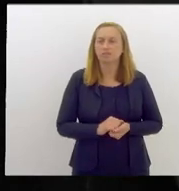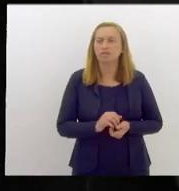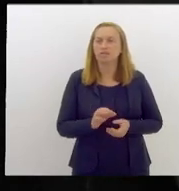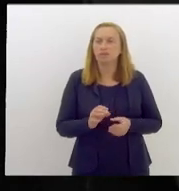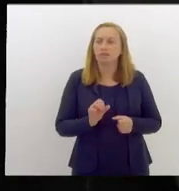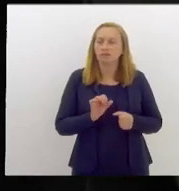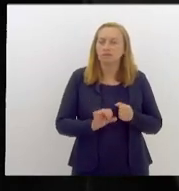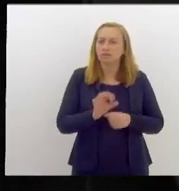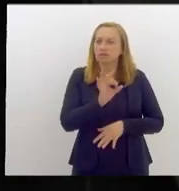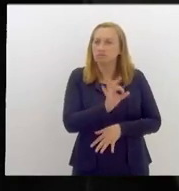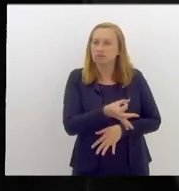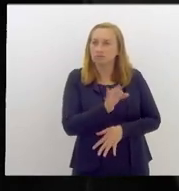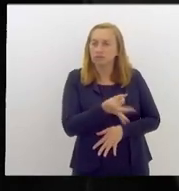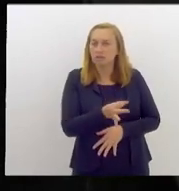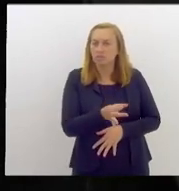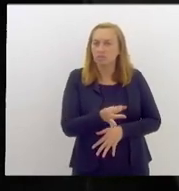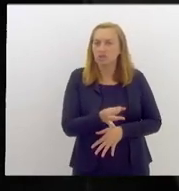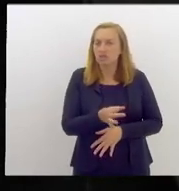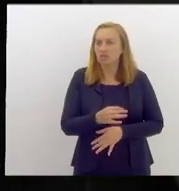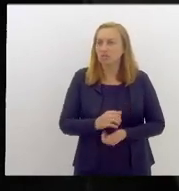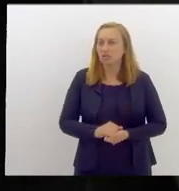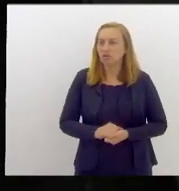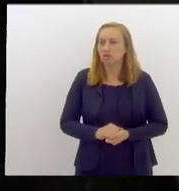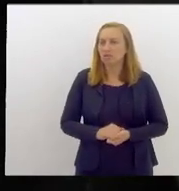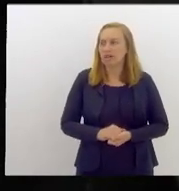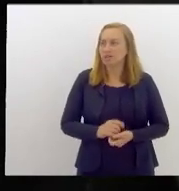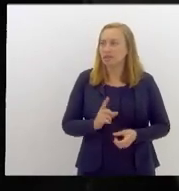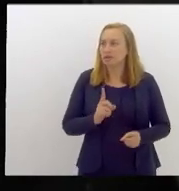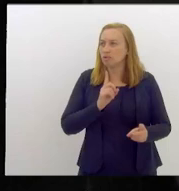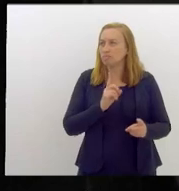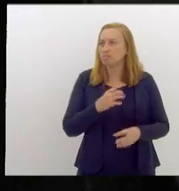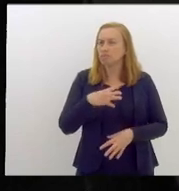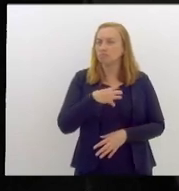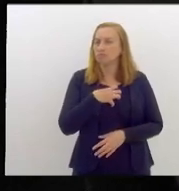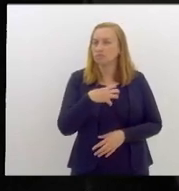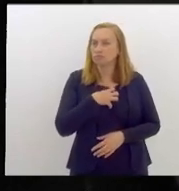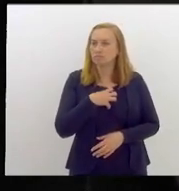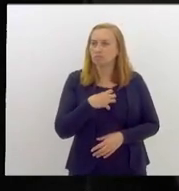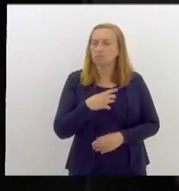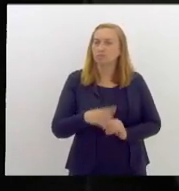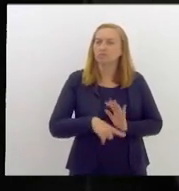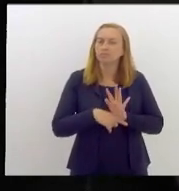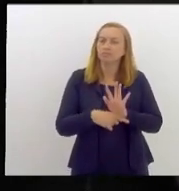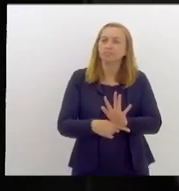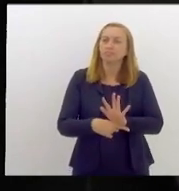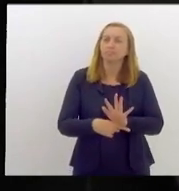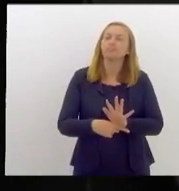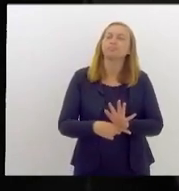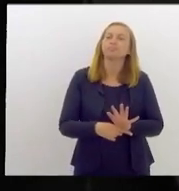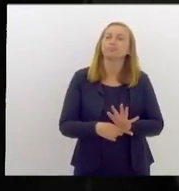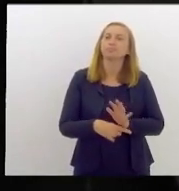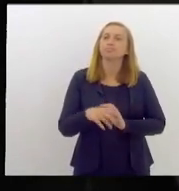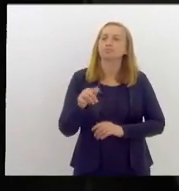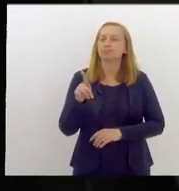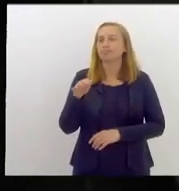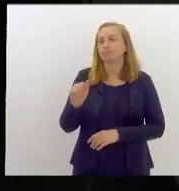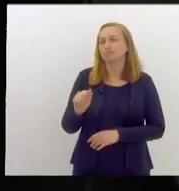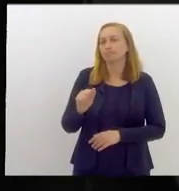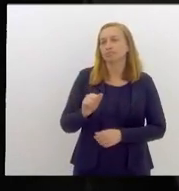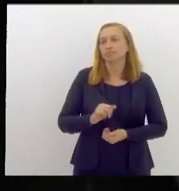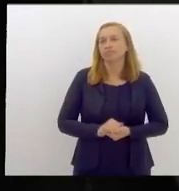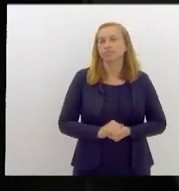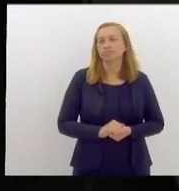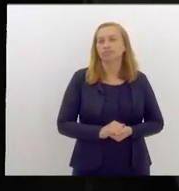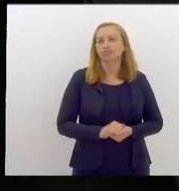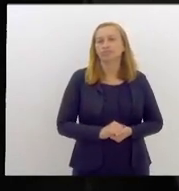concretamente ações nesse sentido Mônica para contribuir para uma agenda de planejamento do nosso